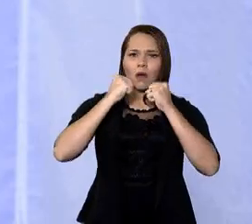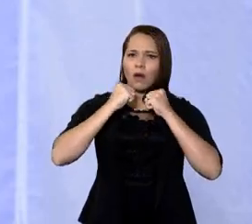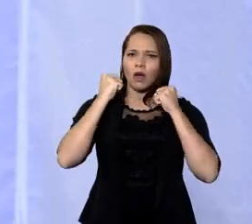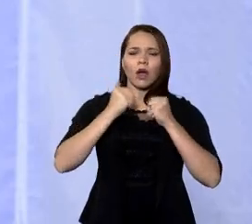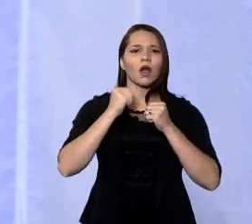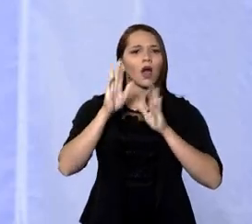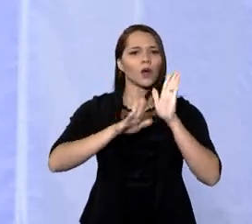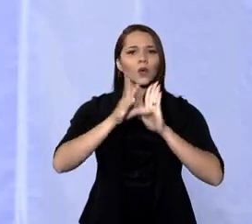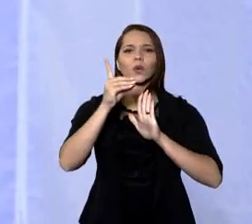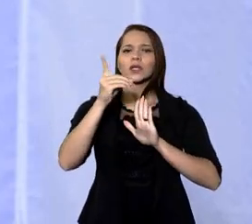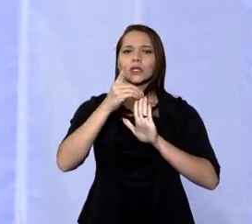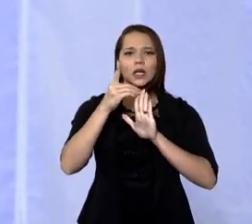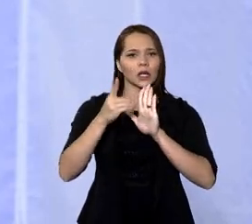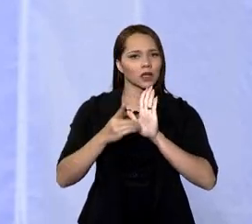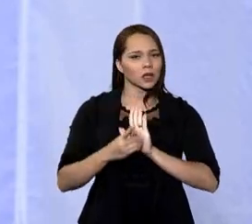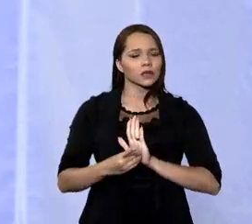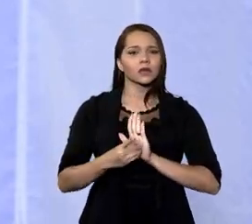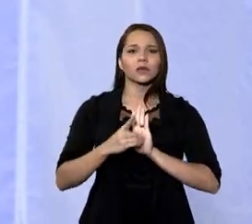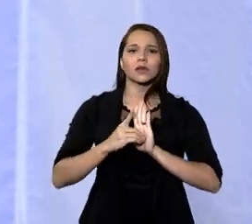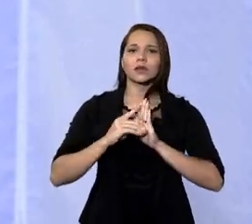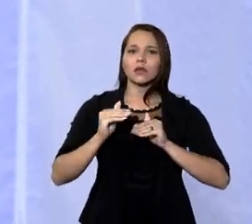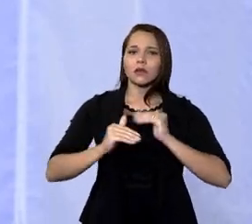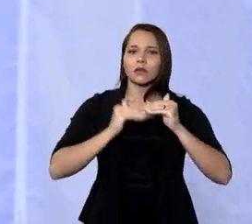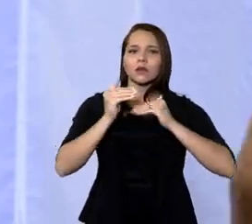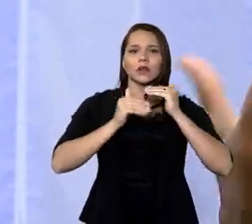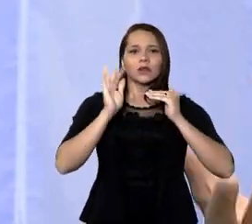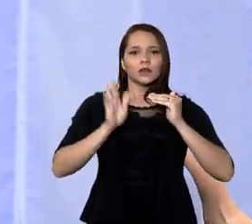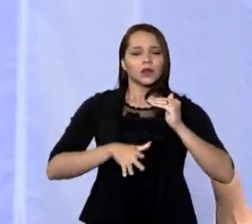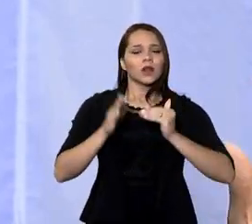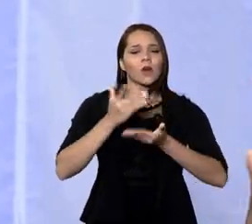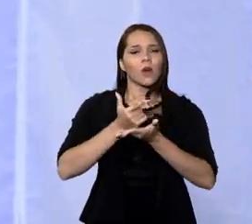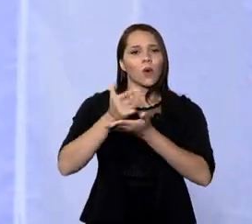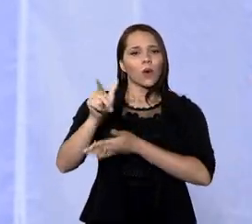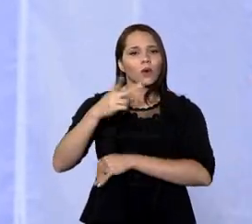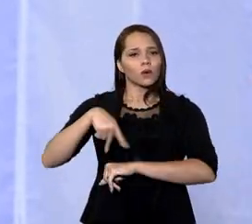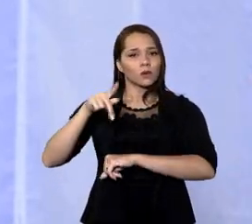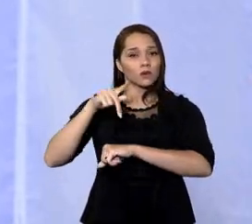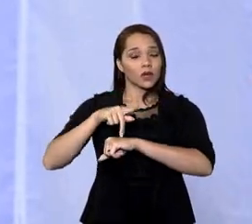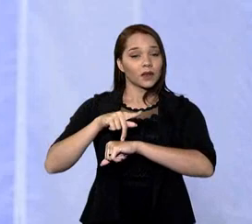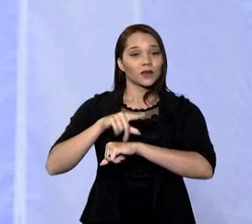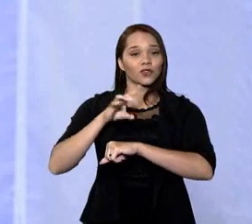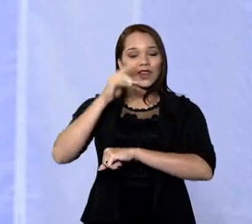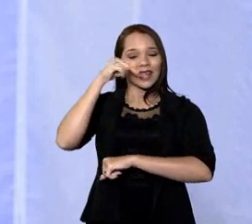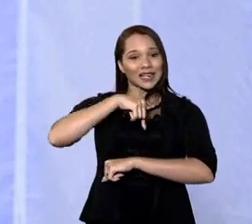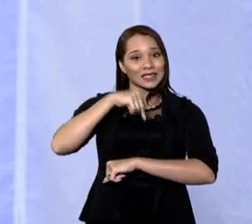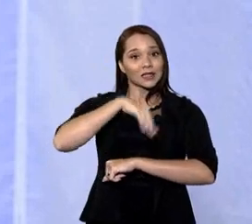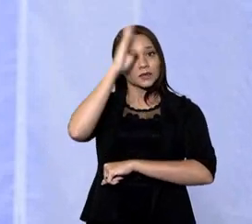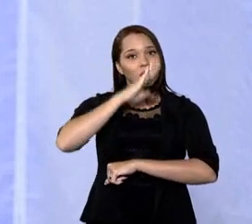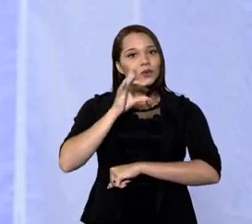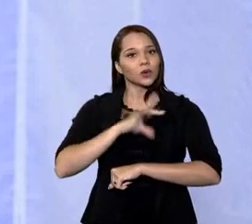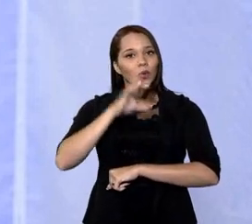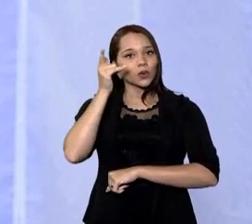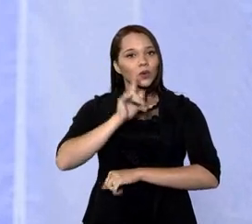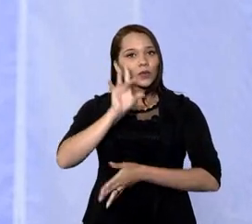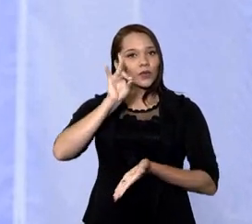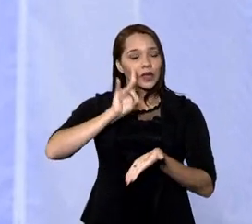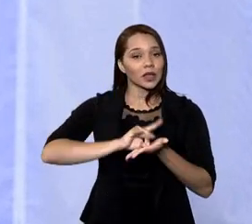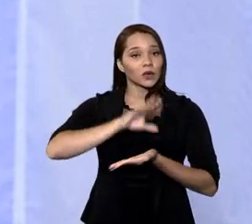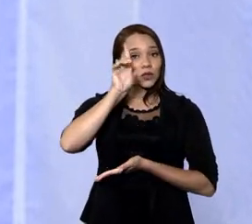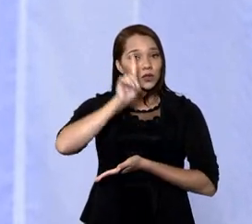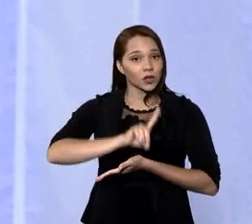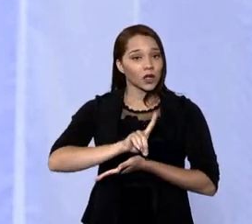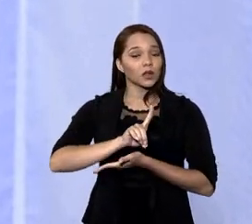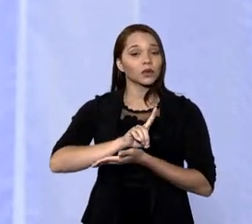algumas declarações inclusive avançadas em relação a outros países a gente de fato só conquista e